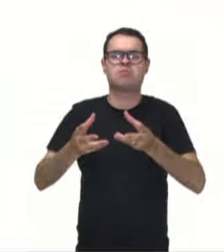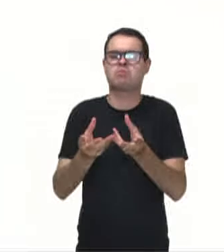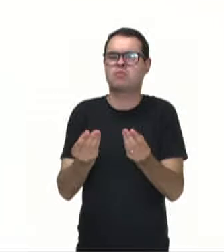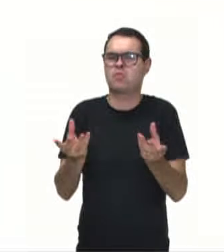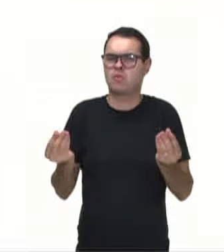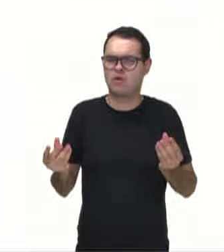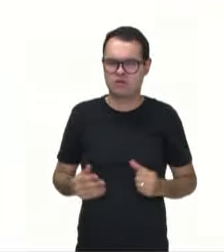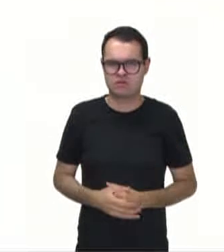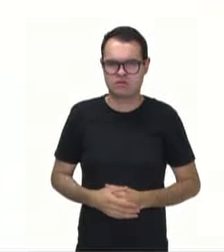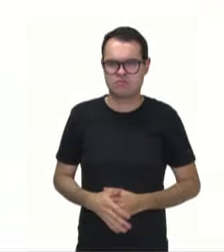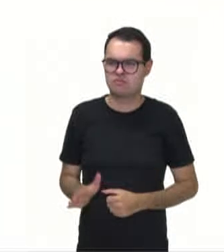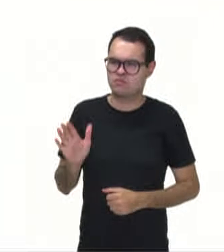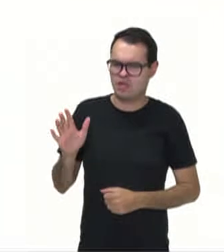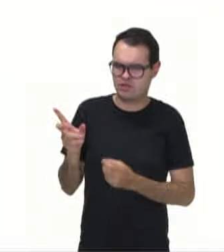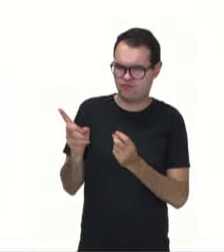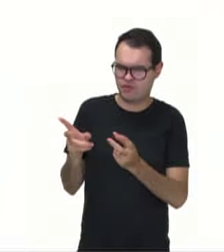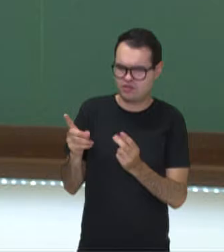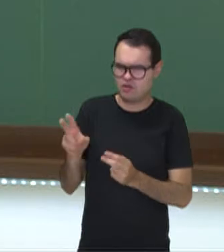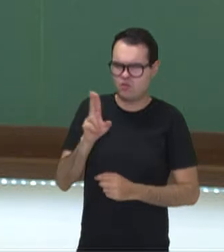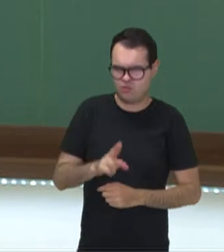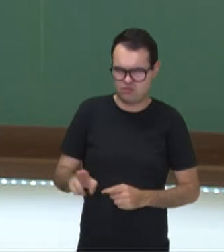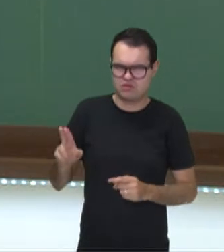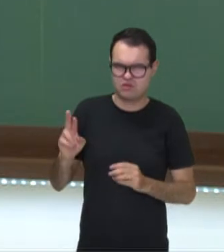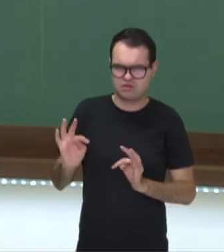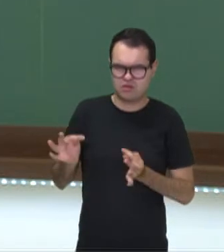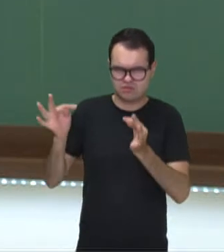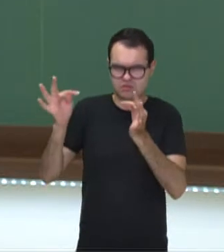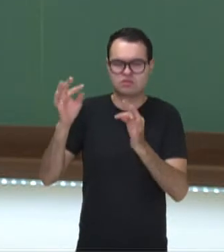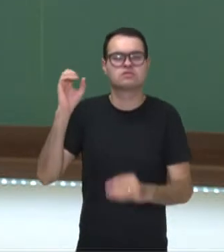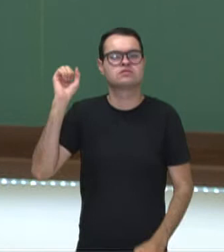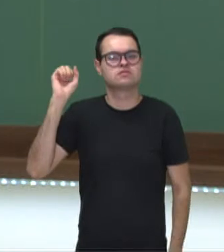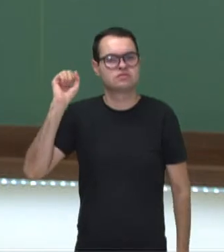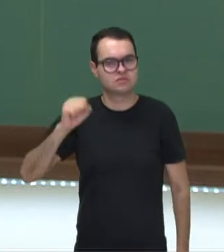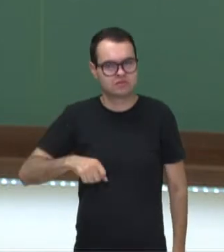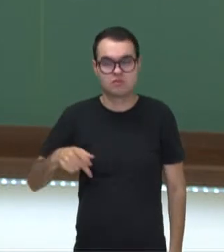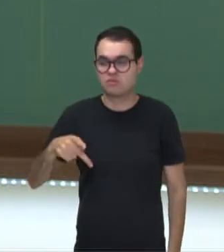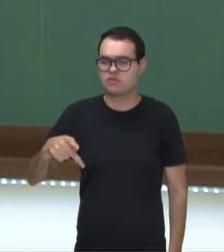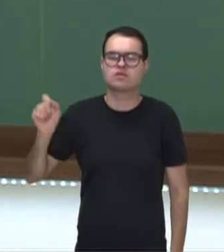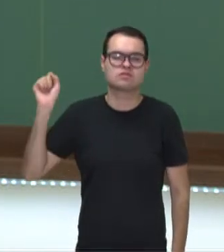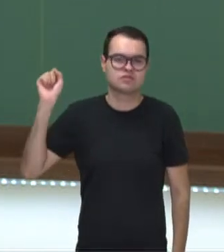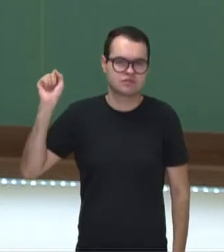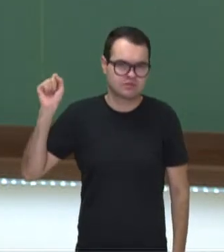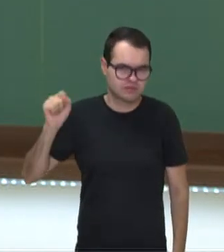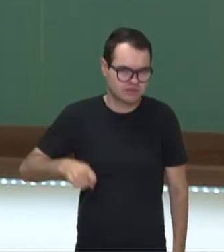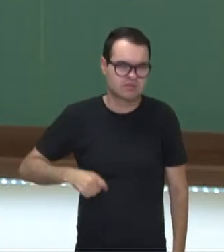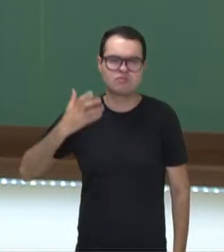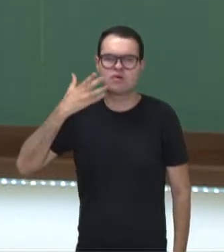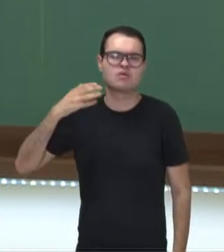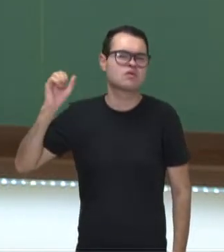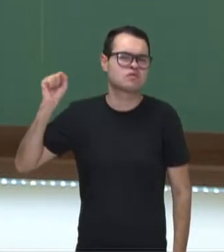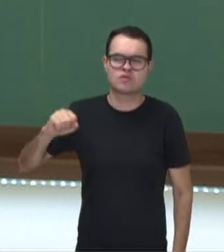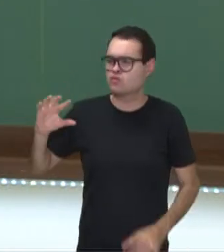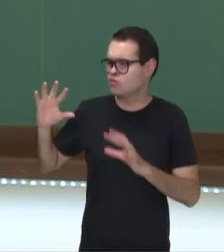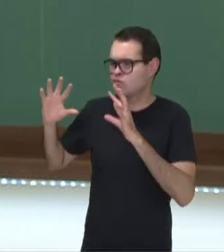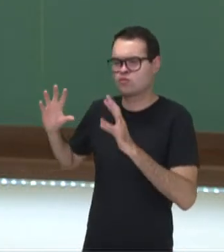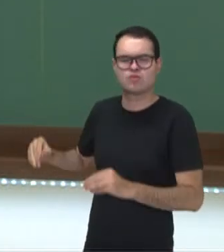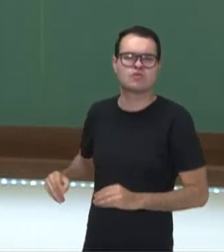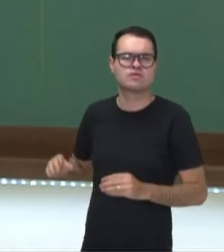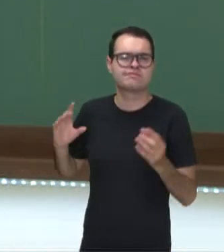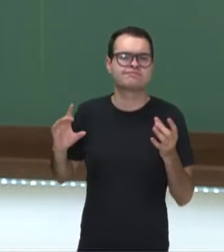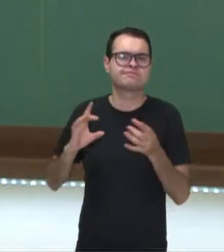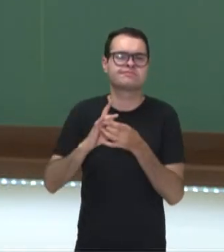professora, mas um vendedor usa tecnologia? Usa. Professor, usa. Palestrante, usa. Todos nós